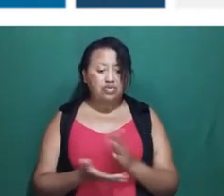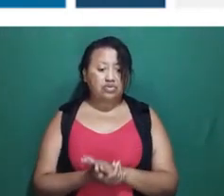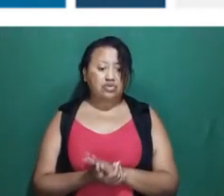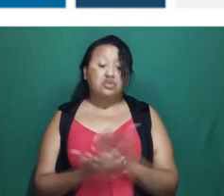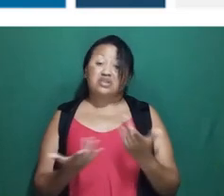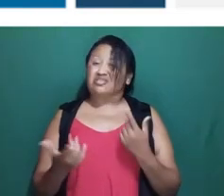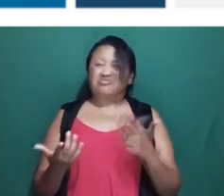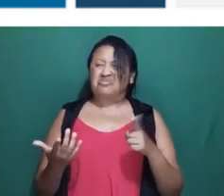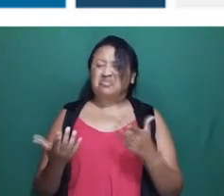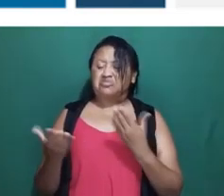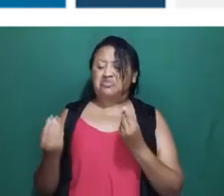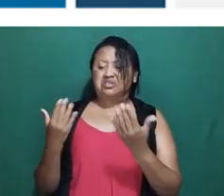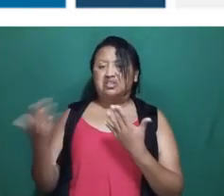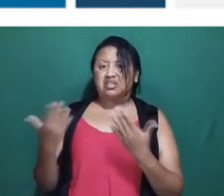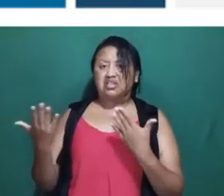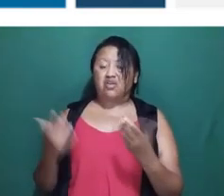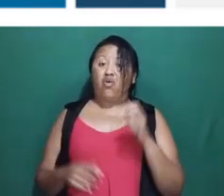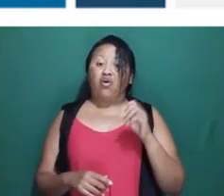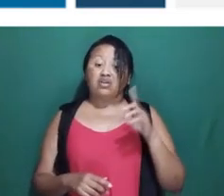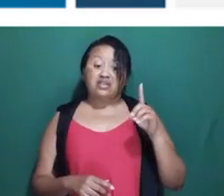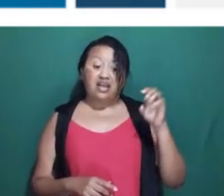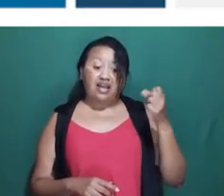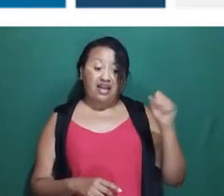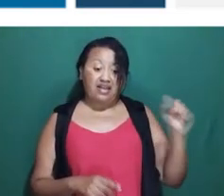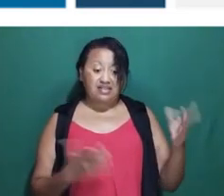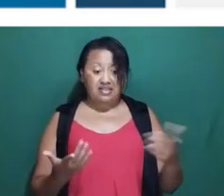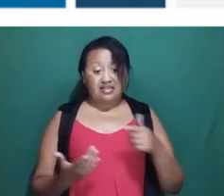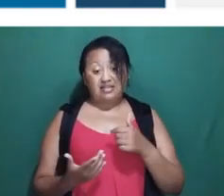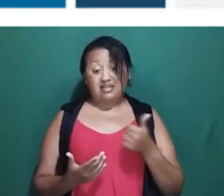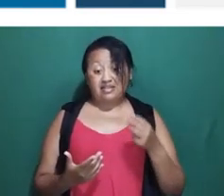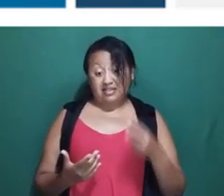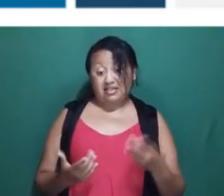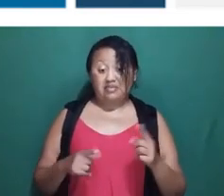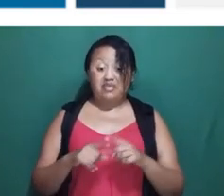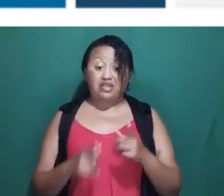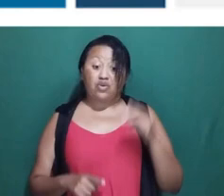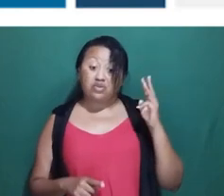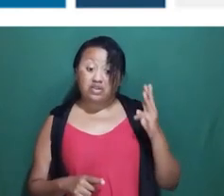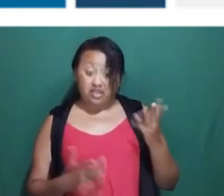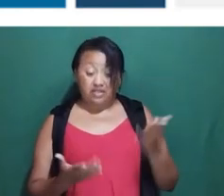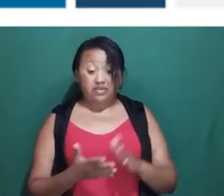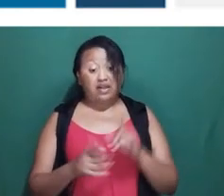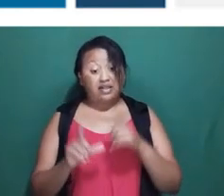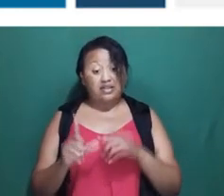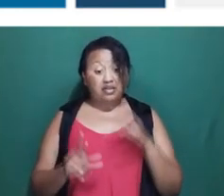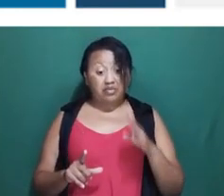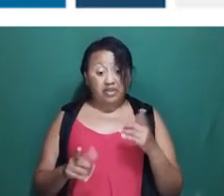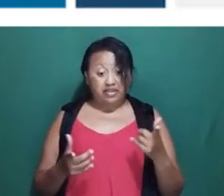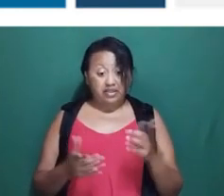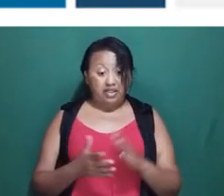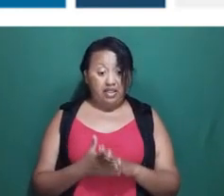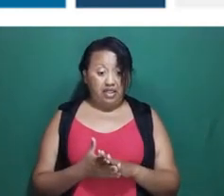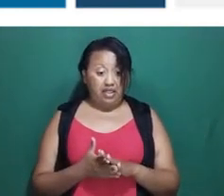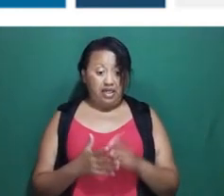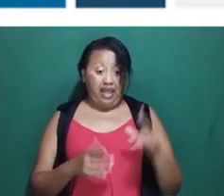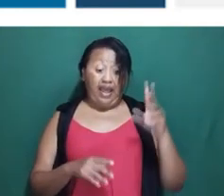muita relação com o obs3 mas com o obs3 né letra B diz ó é missões